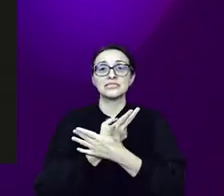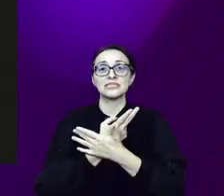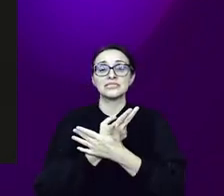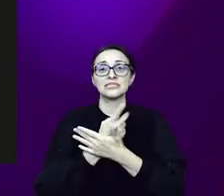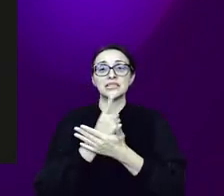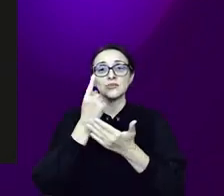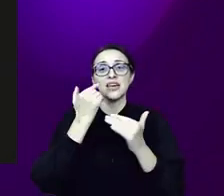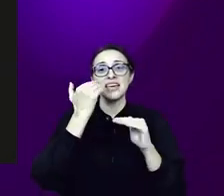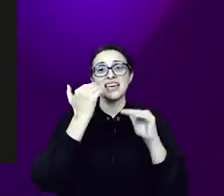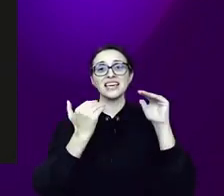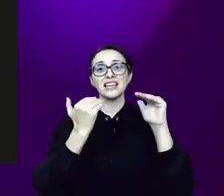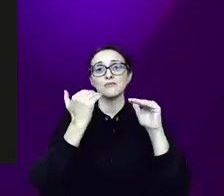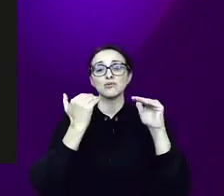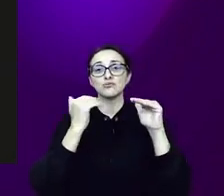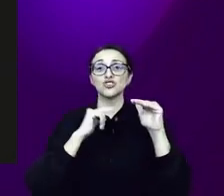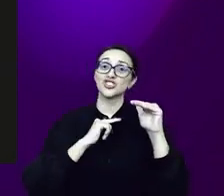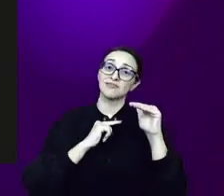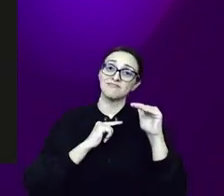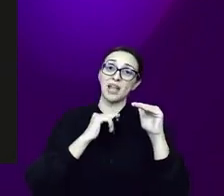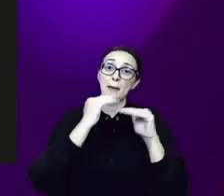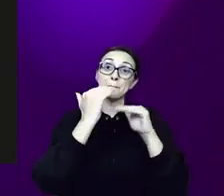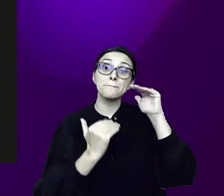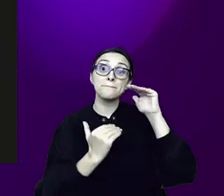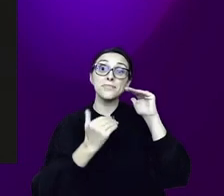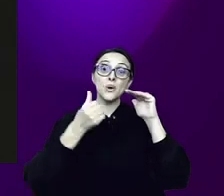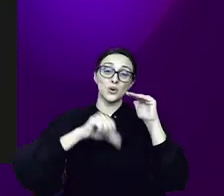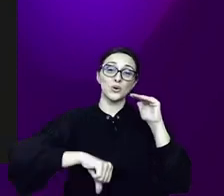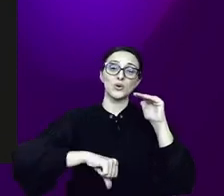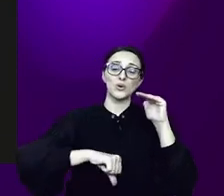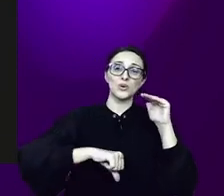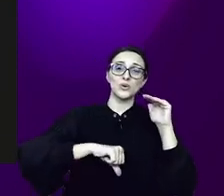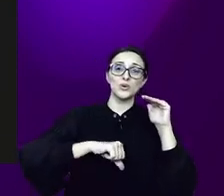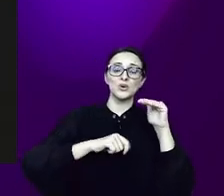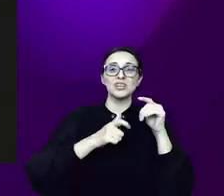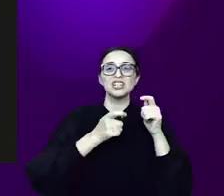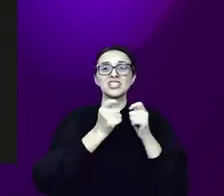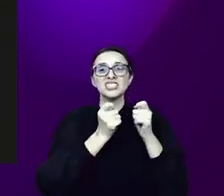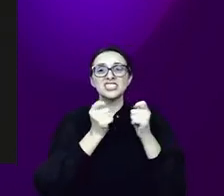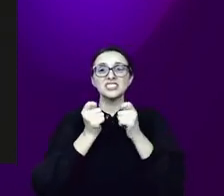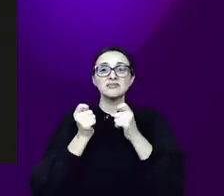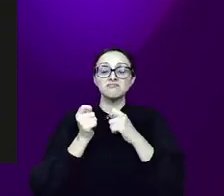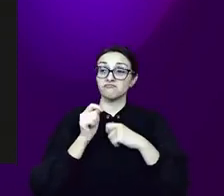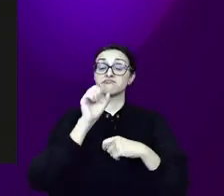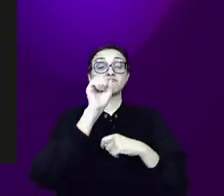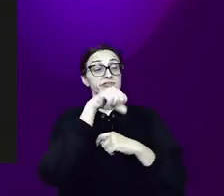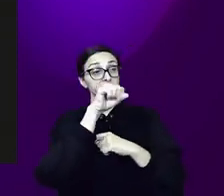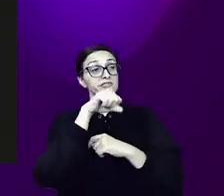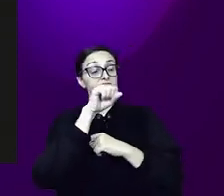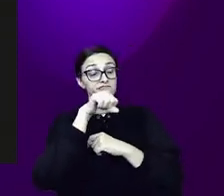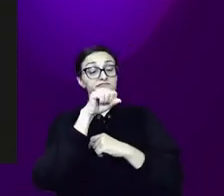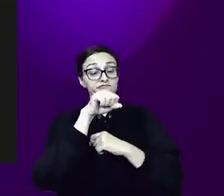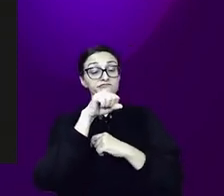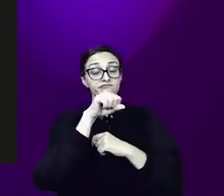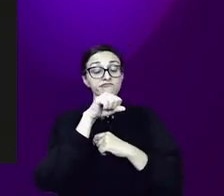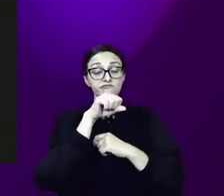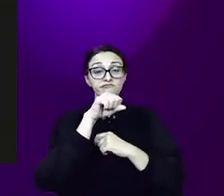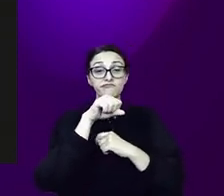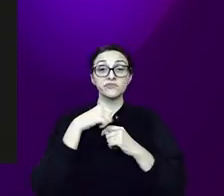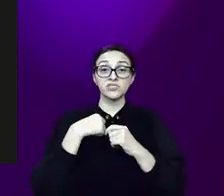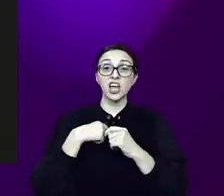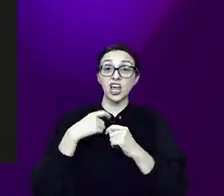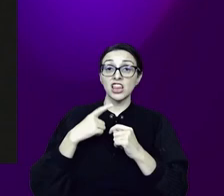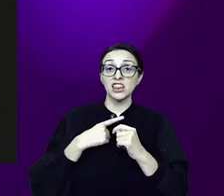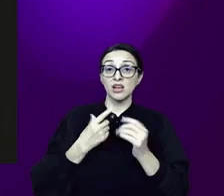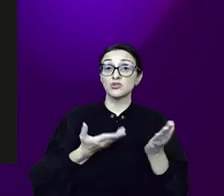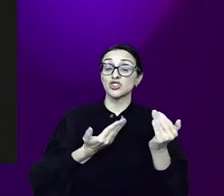de equilíbrio que ele se encontrava, né? Que esse retencionamento, Mas, assim, essa fixação. Existe essa situação em indivíduo